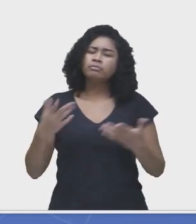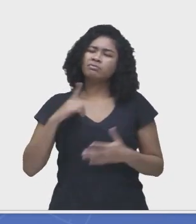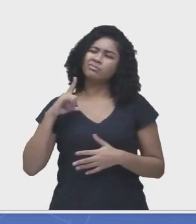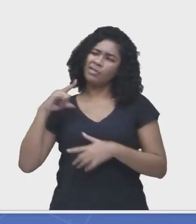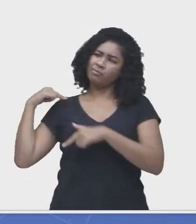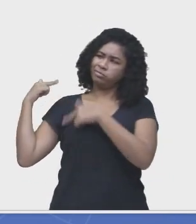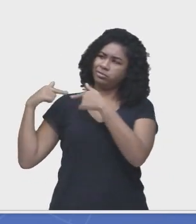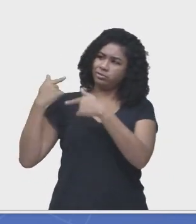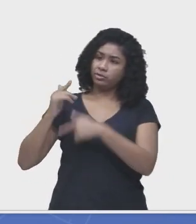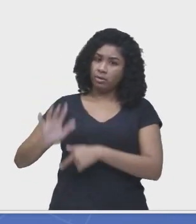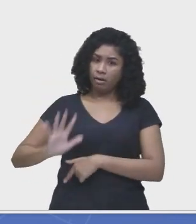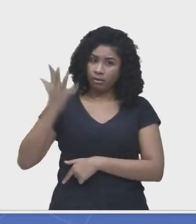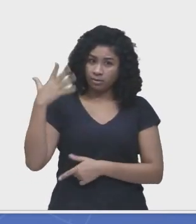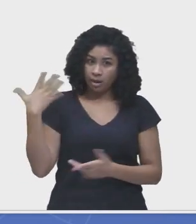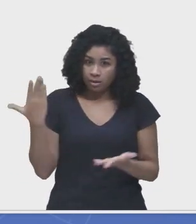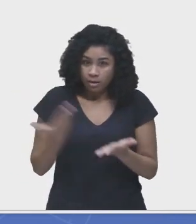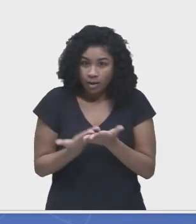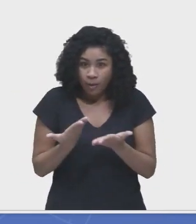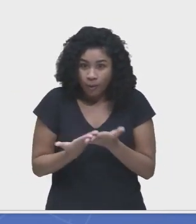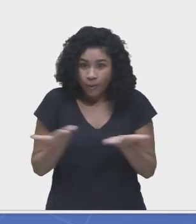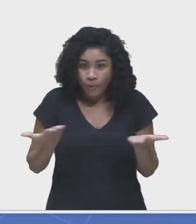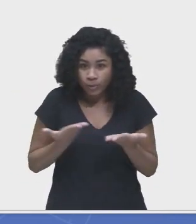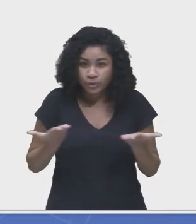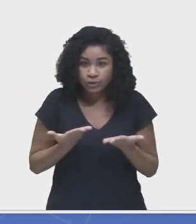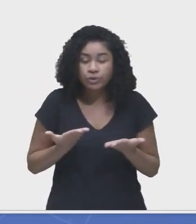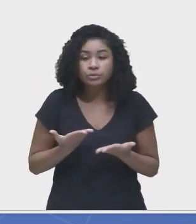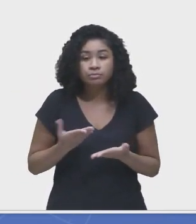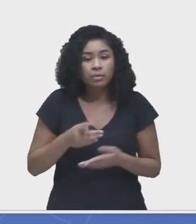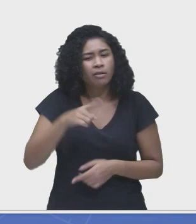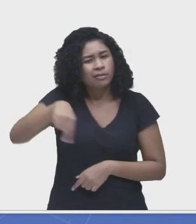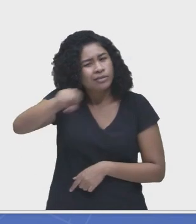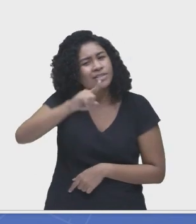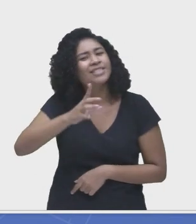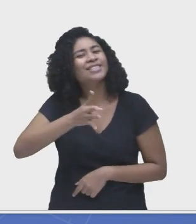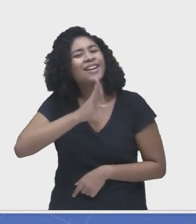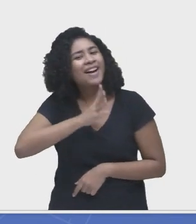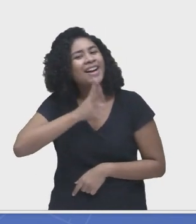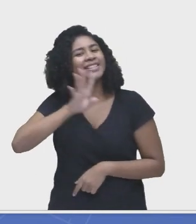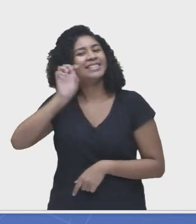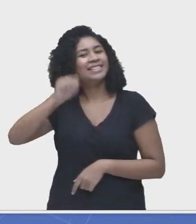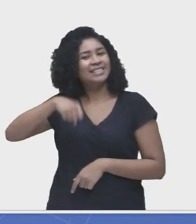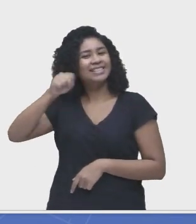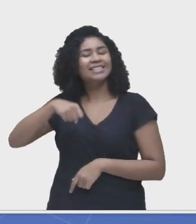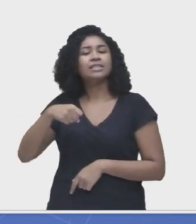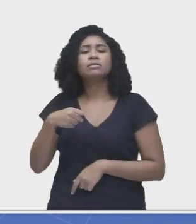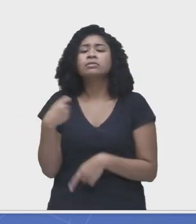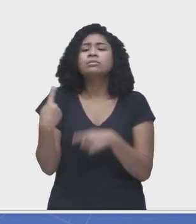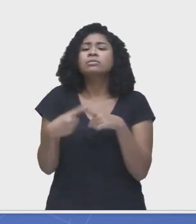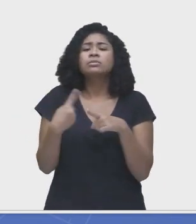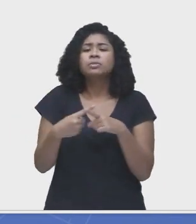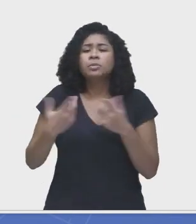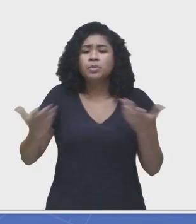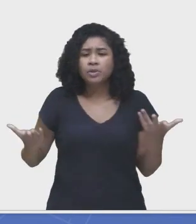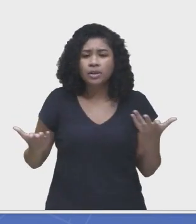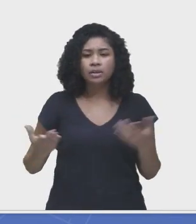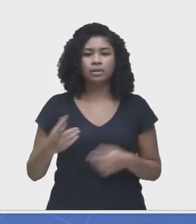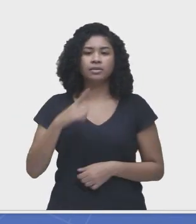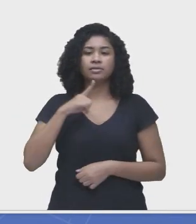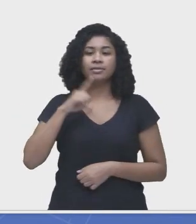pode achar, ah, os fenícios, nunca ouvi falar. Vocês já ouviram falar assim, sabe por quê? Olha só, o